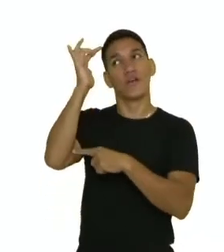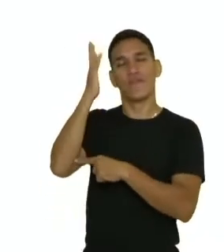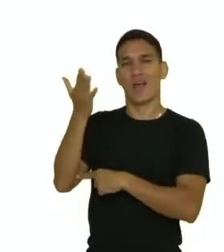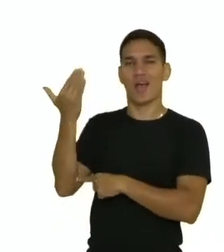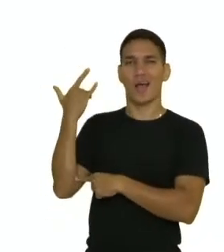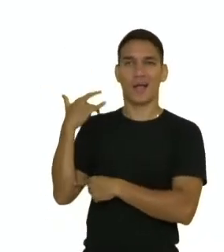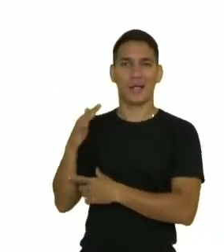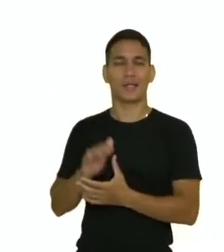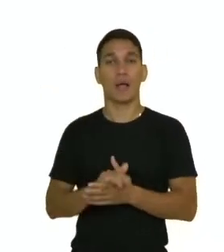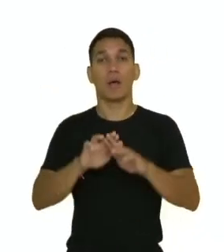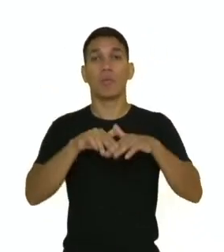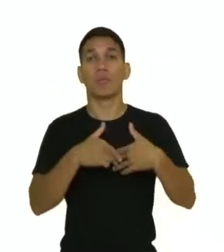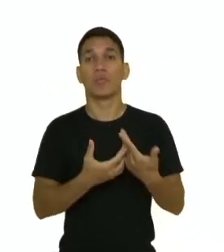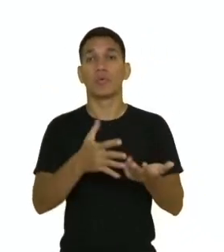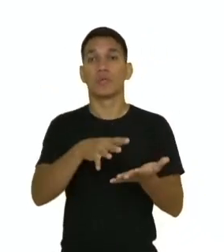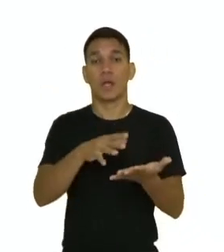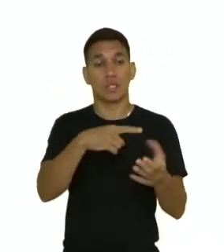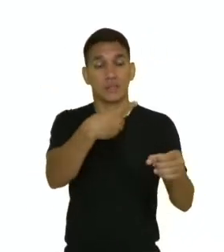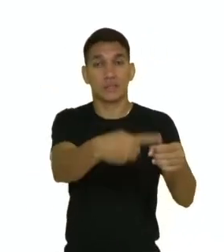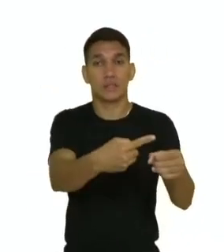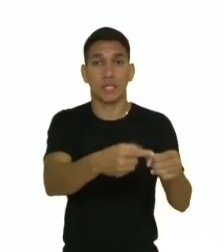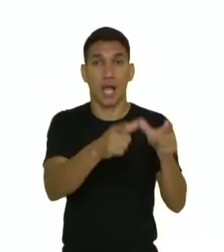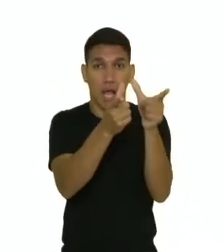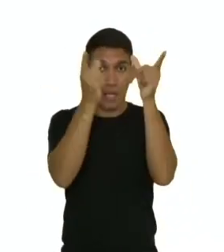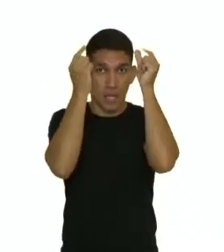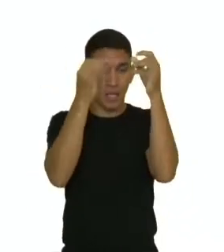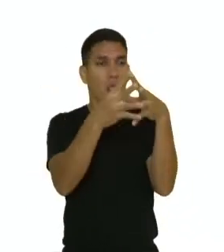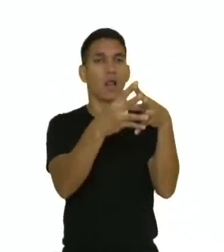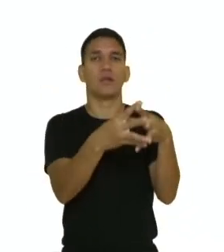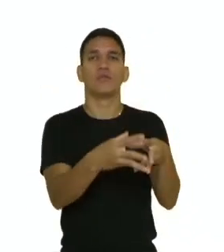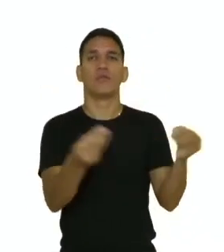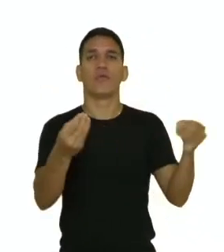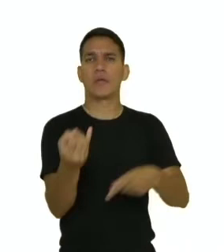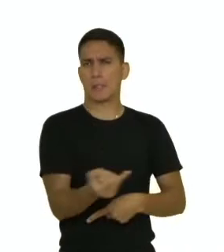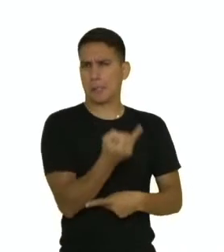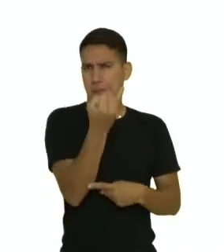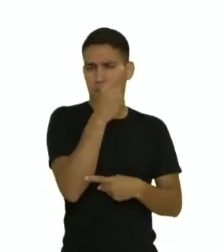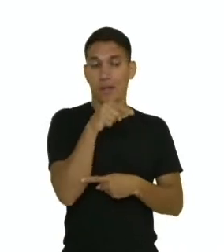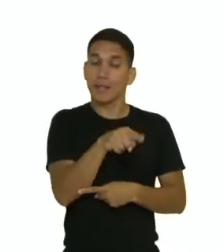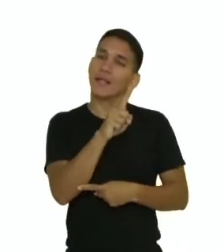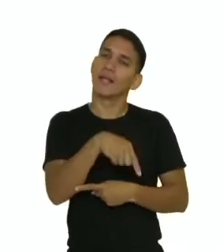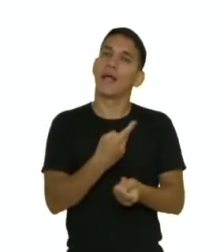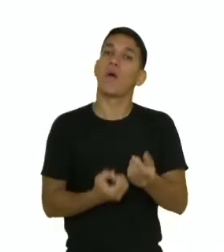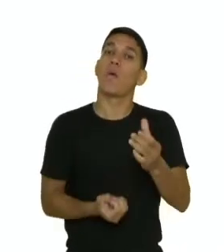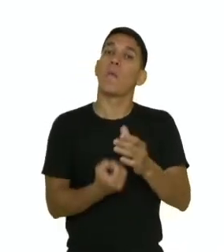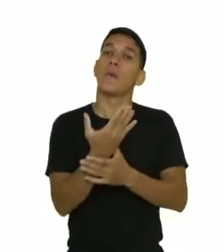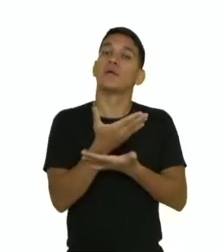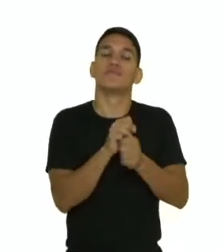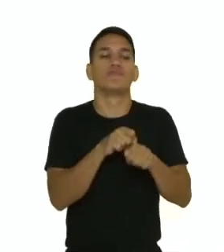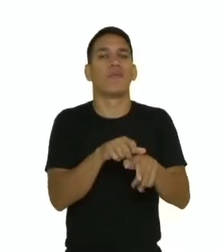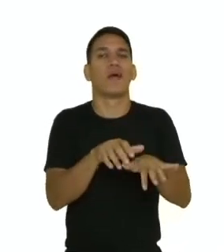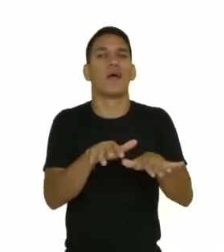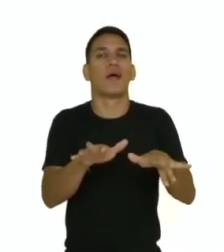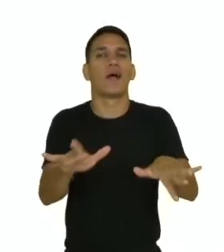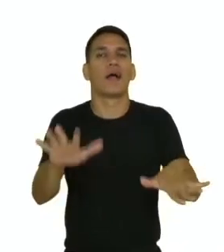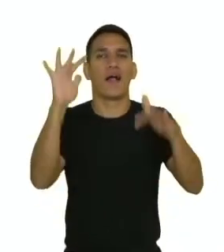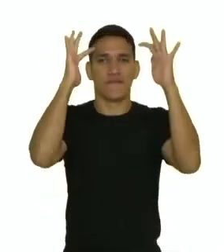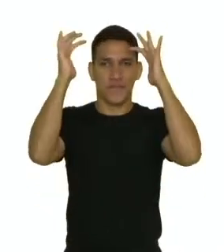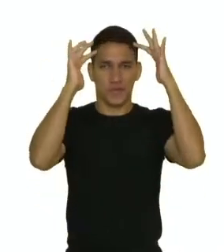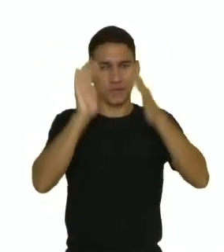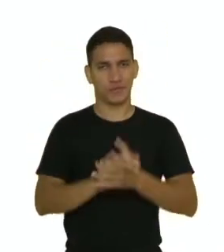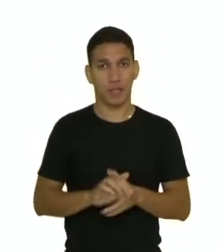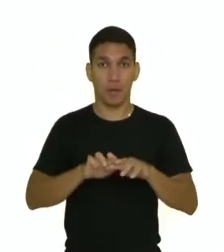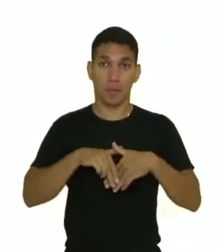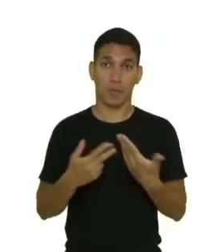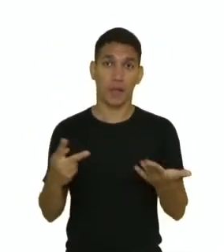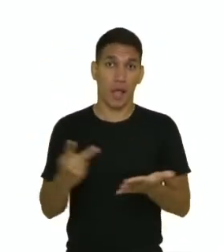polis grega desapareceu como centro político importante, né, que foi o nascimento da filosofia. Bom, isso